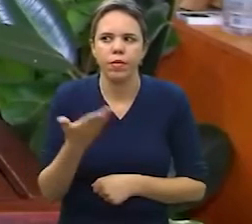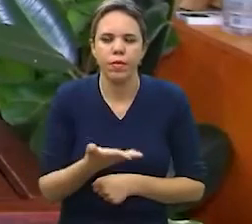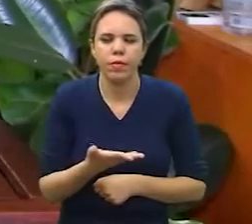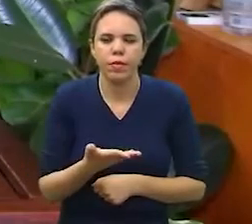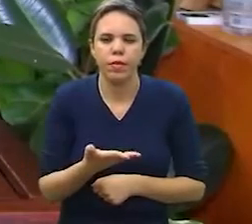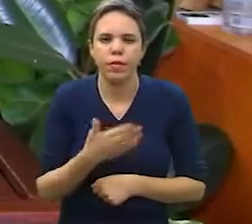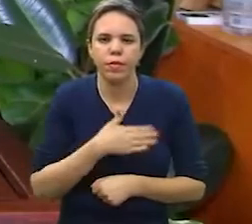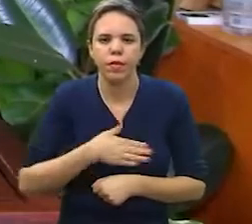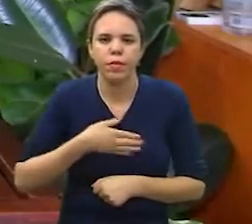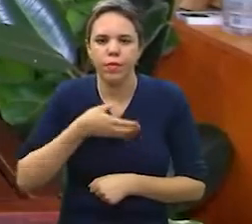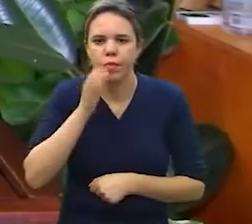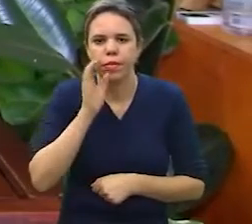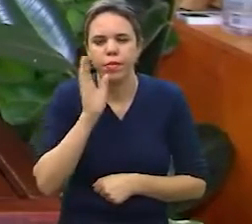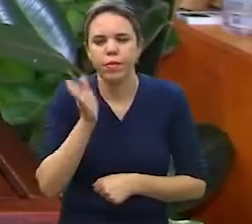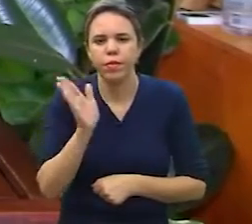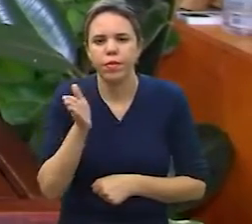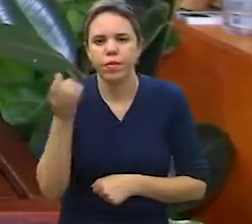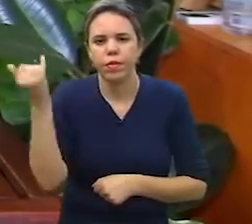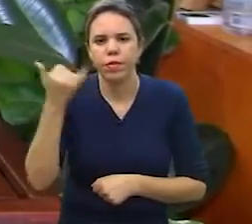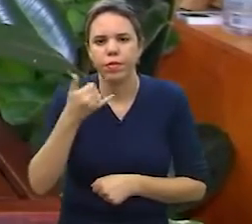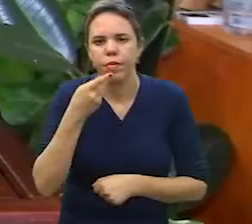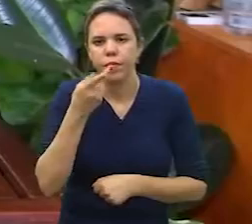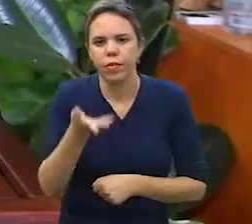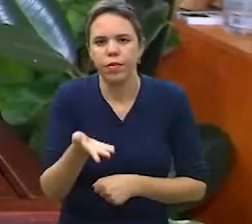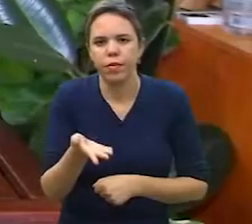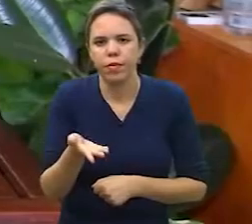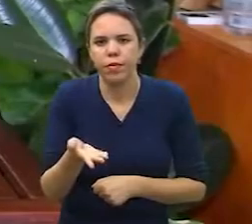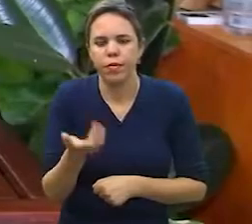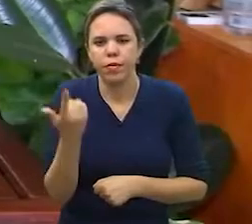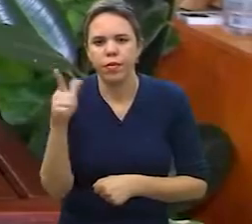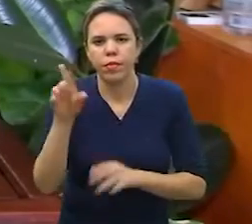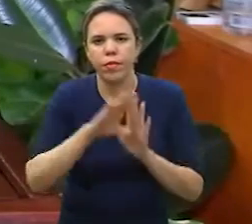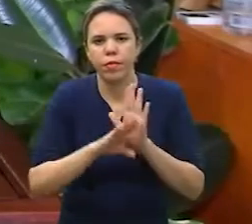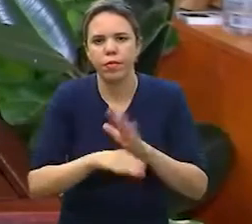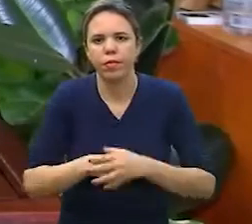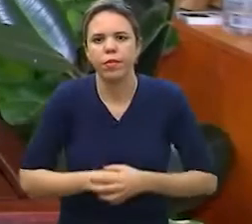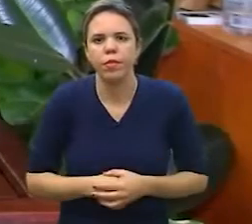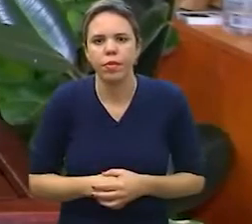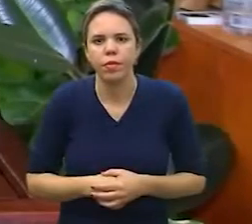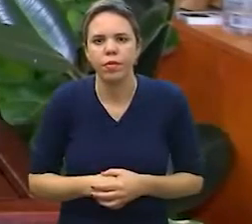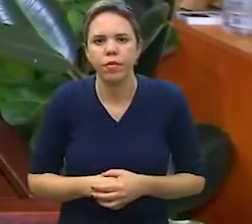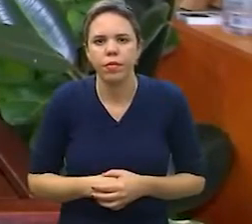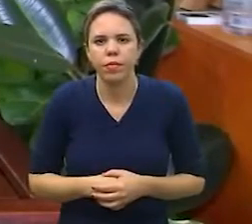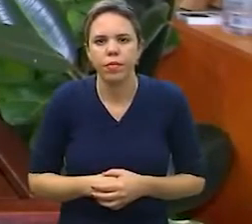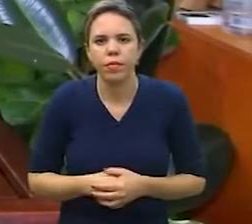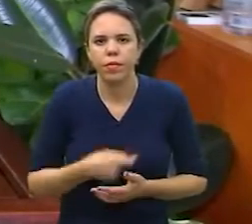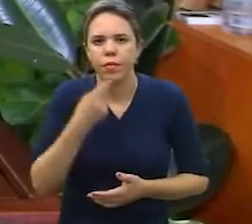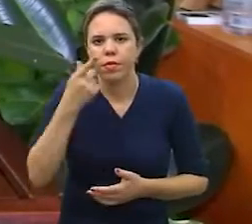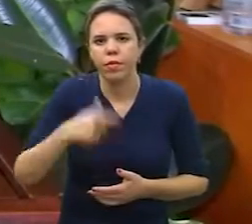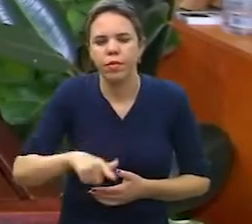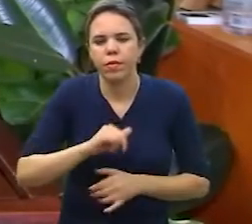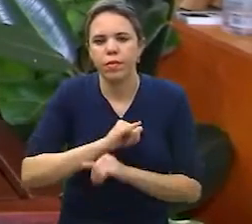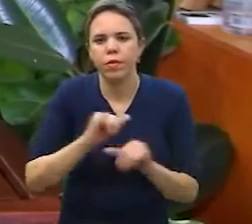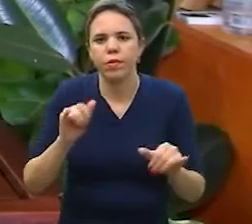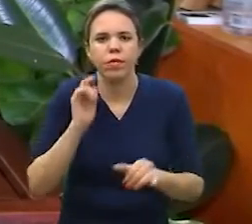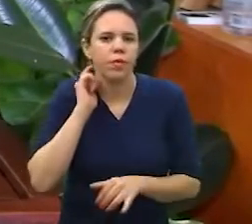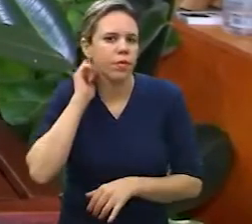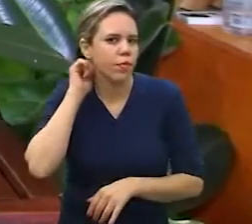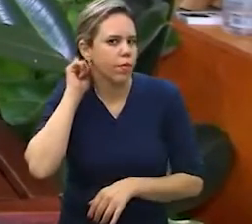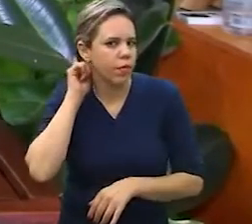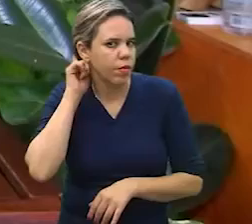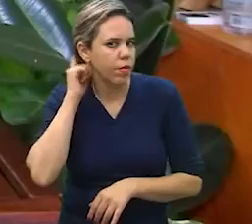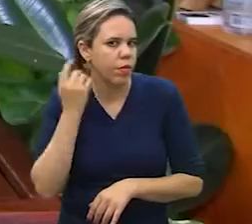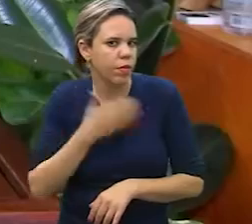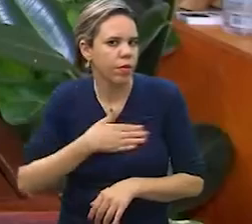a paixão pelas bebidas, ela já contou aqui, né, no outro programa, mas vamos dar uma reforçada aí, né? Toda essa paixão